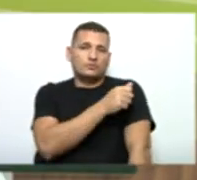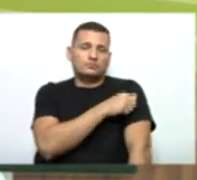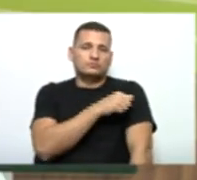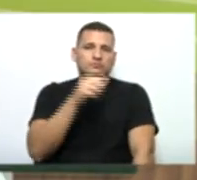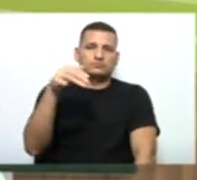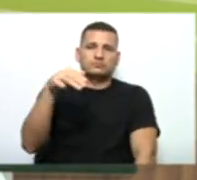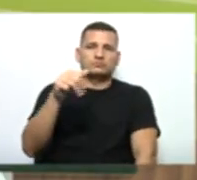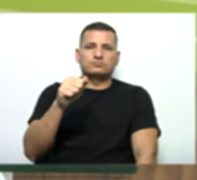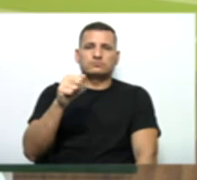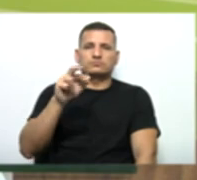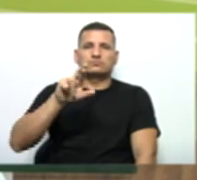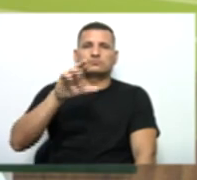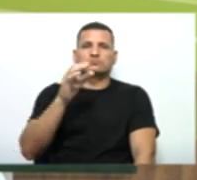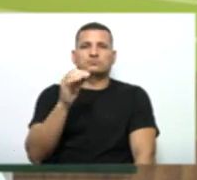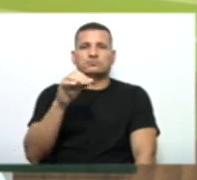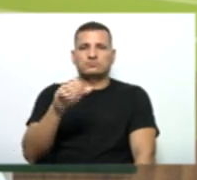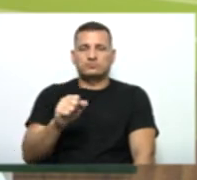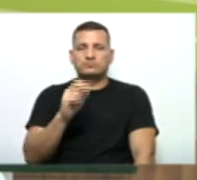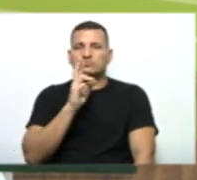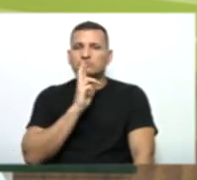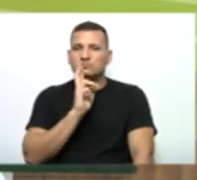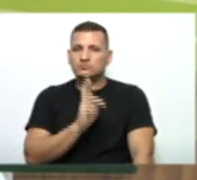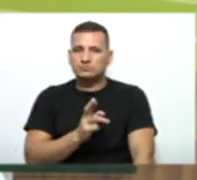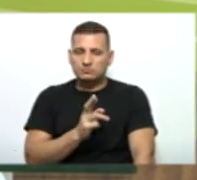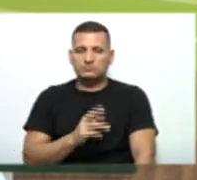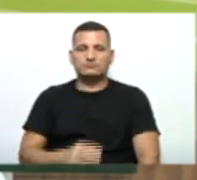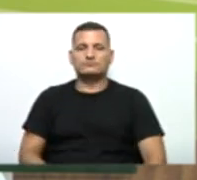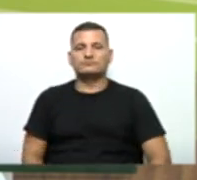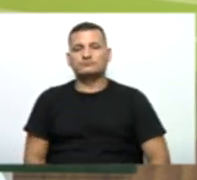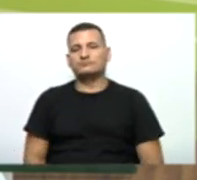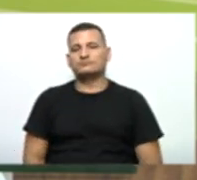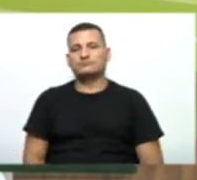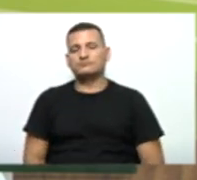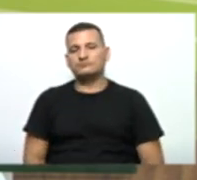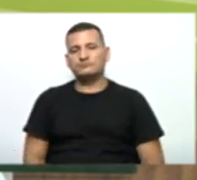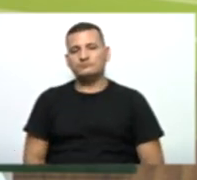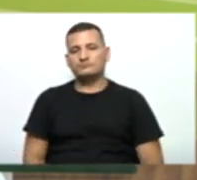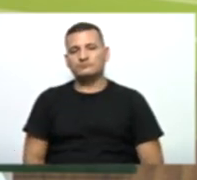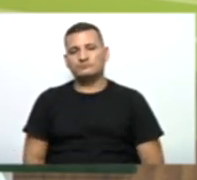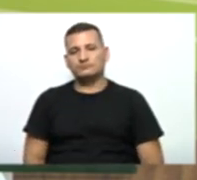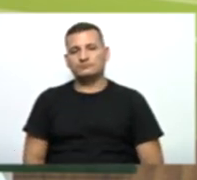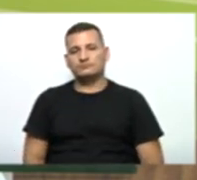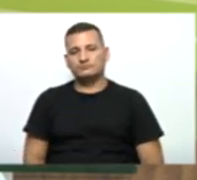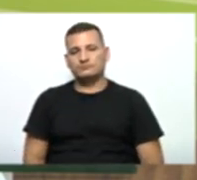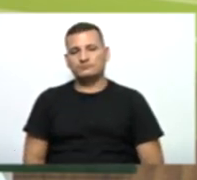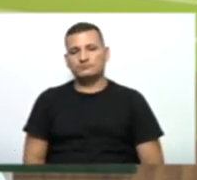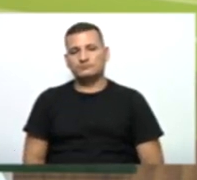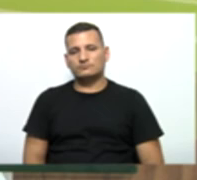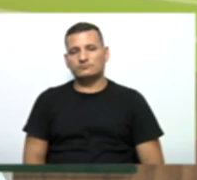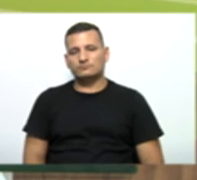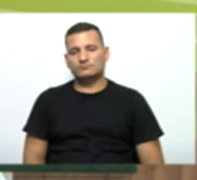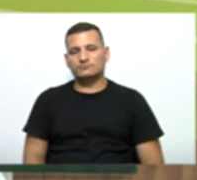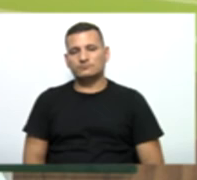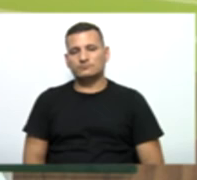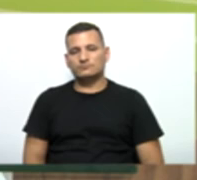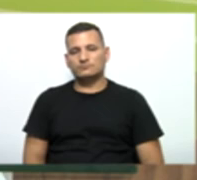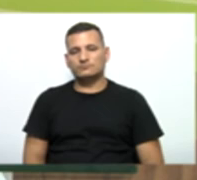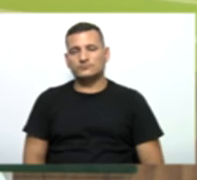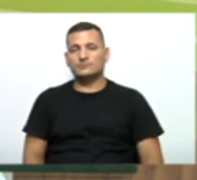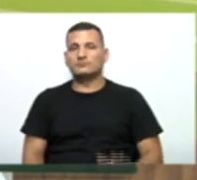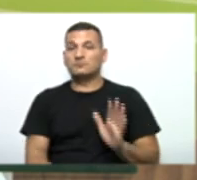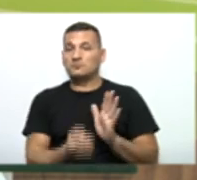mandou aqui um código. E o código dele, pelo que eu estou analisando aqui, só faltou